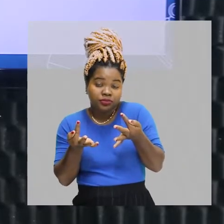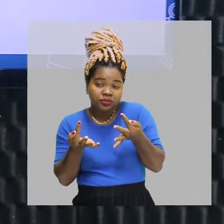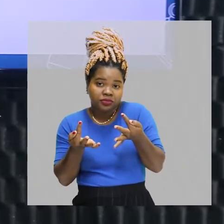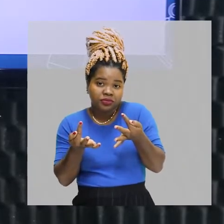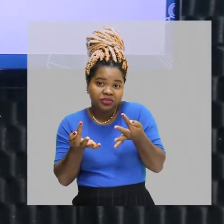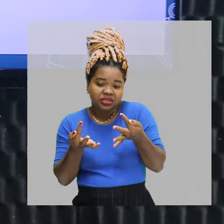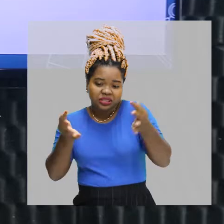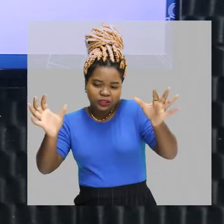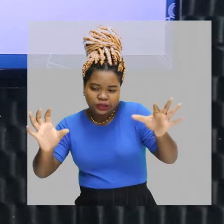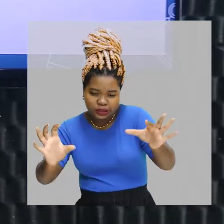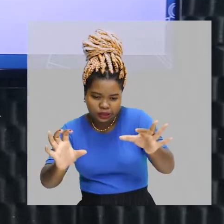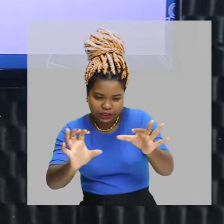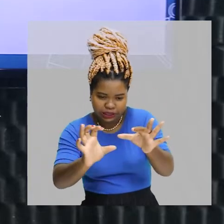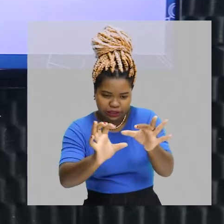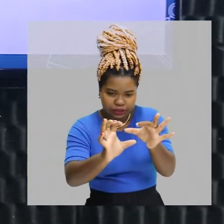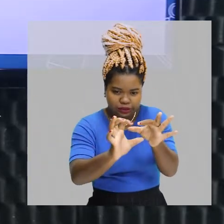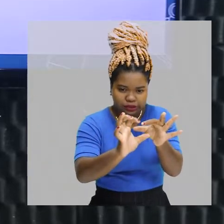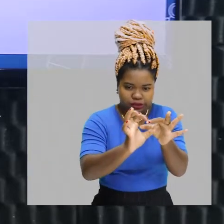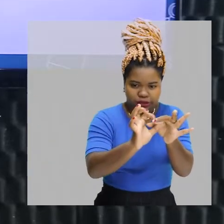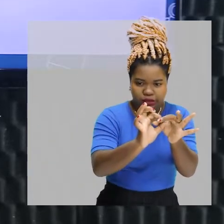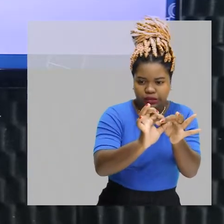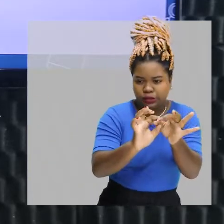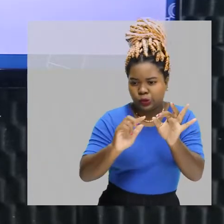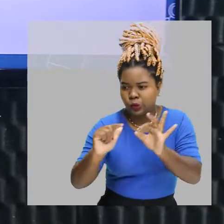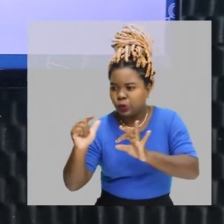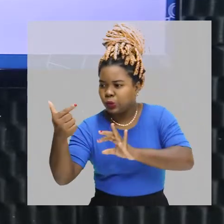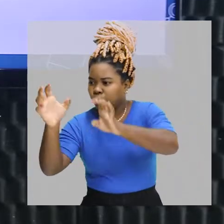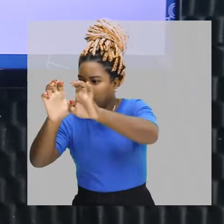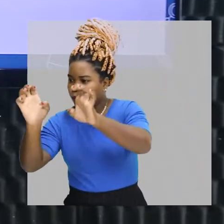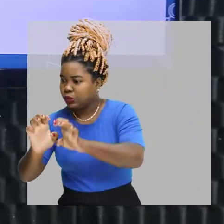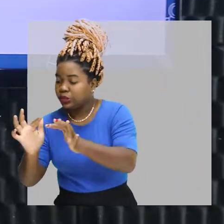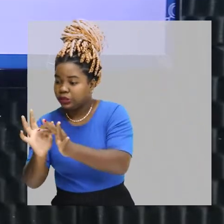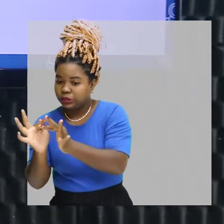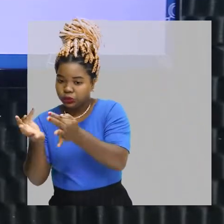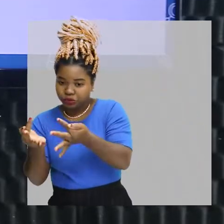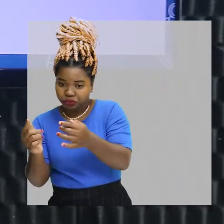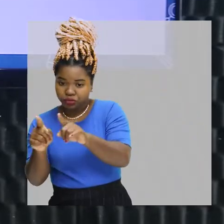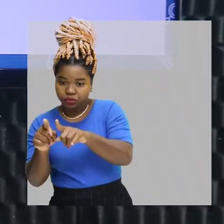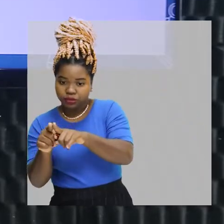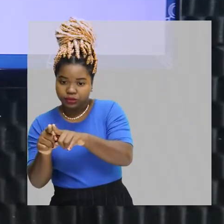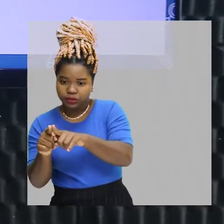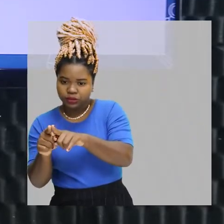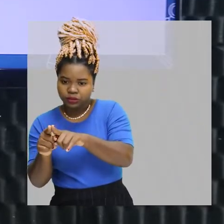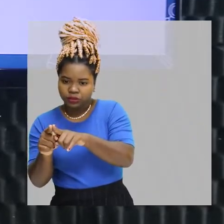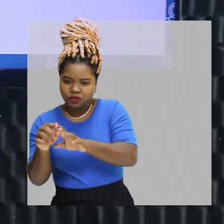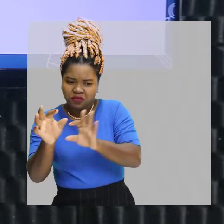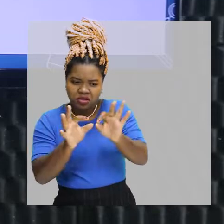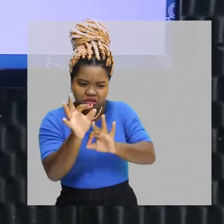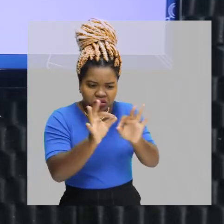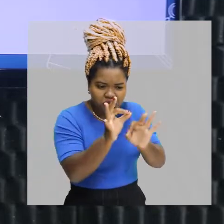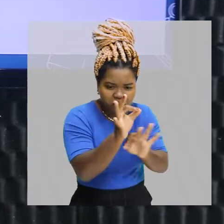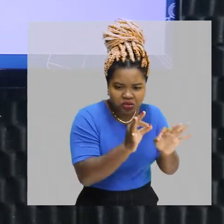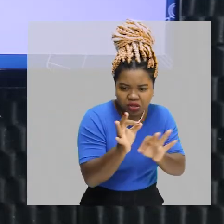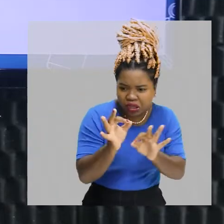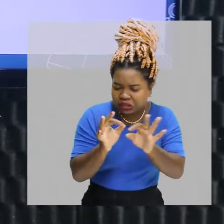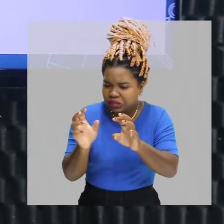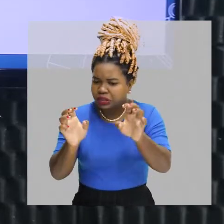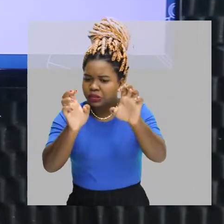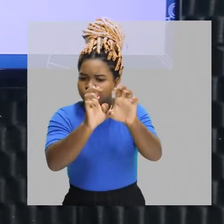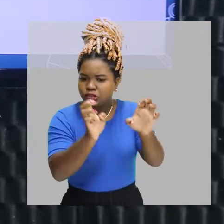que vão se juntando né, que vai se juntar com outras estruturas que são simples e vai formando estruturas mais